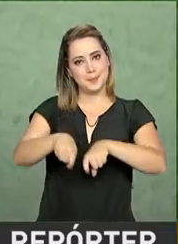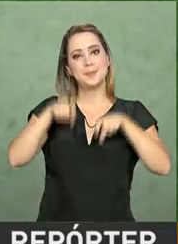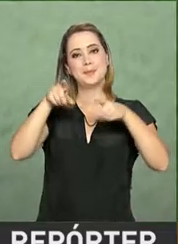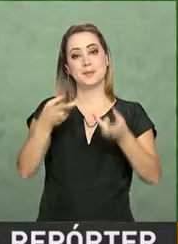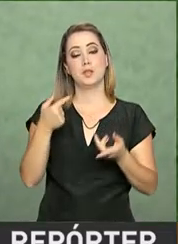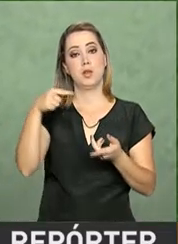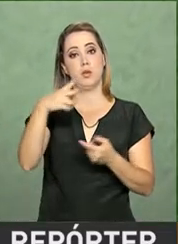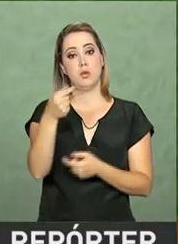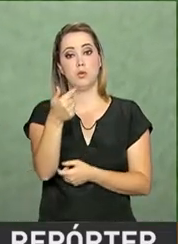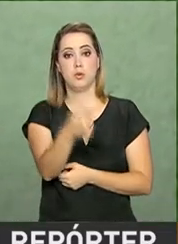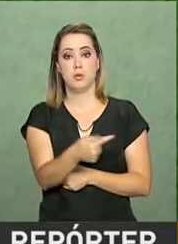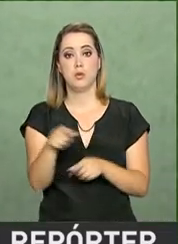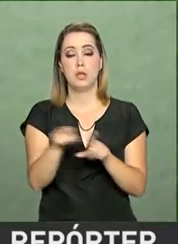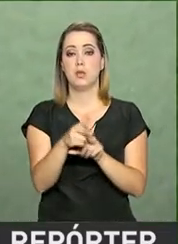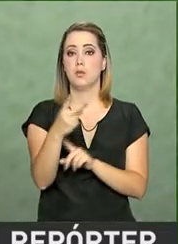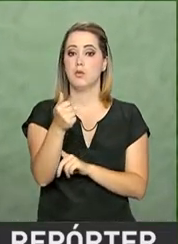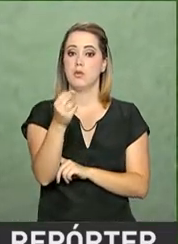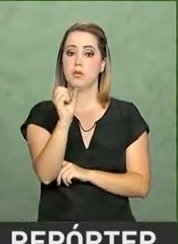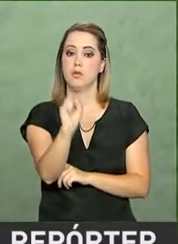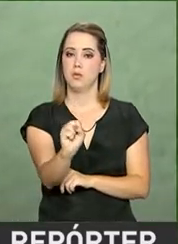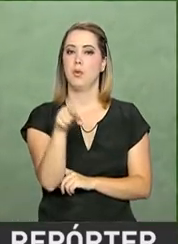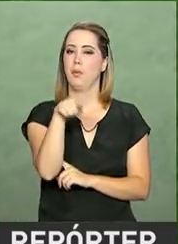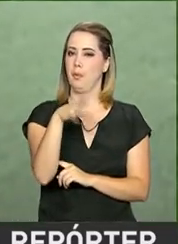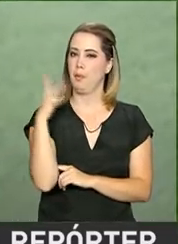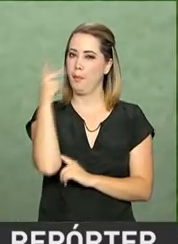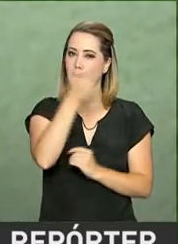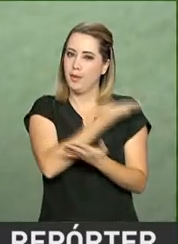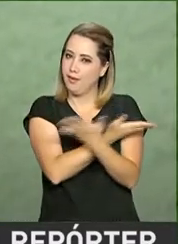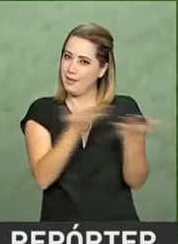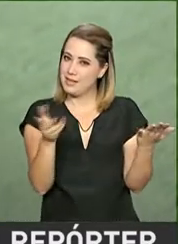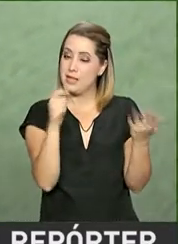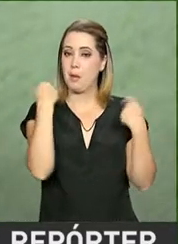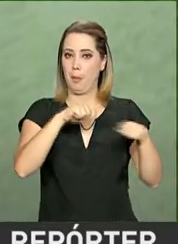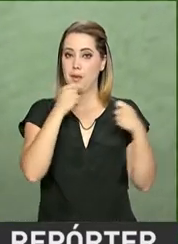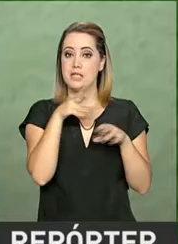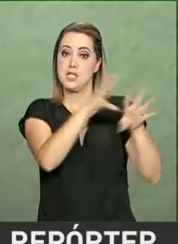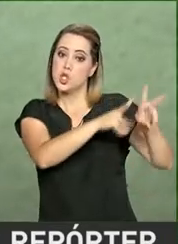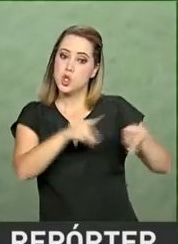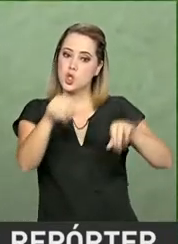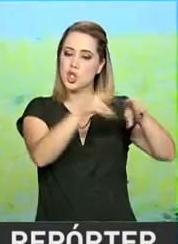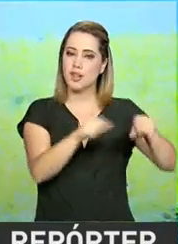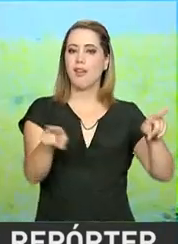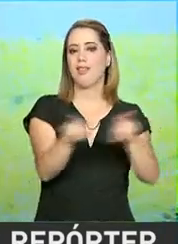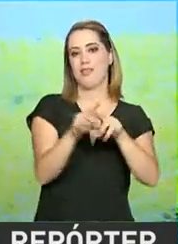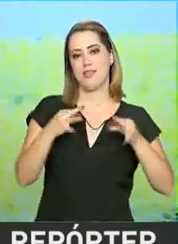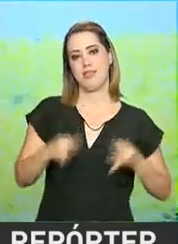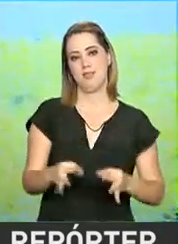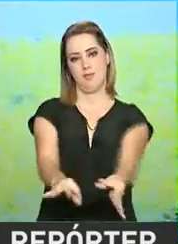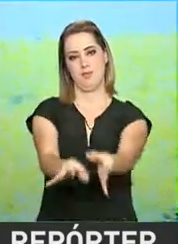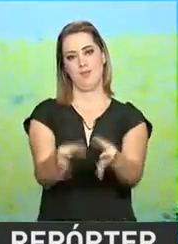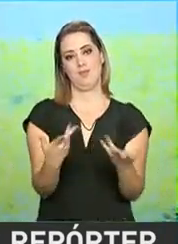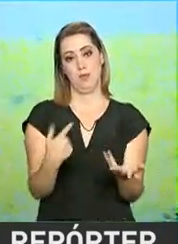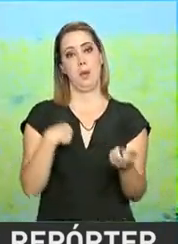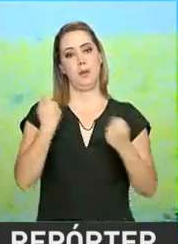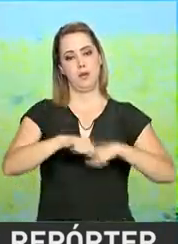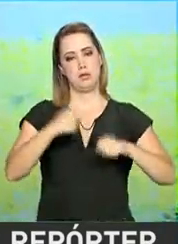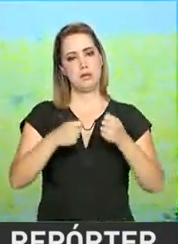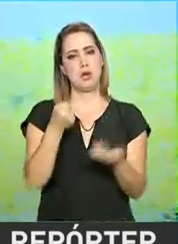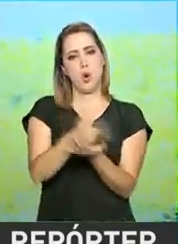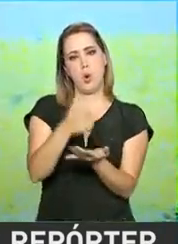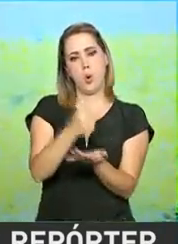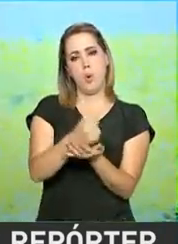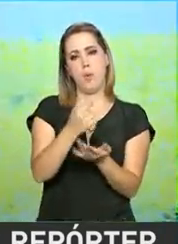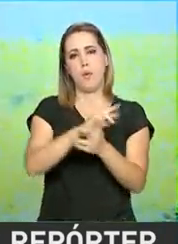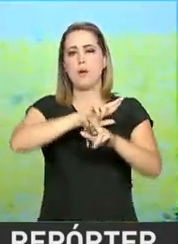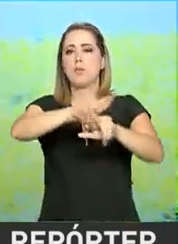2017-2018, porque para a plantação ficar bonita assim, além de terra boa, tem também tecnologia. E aí entram os insumos, como